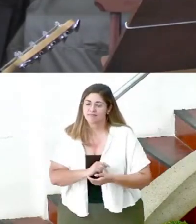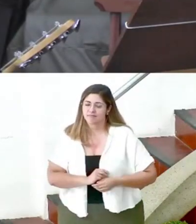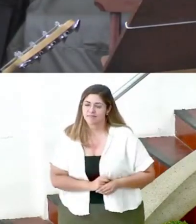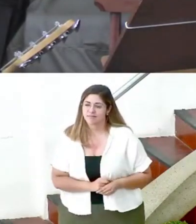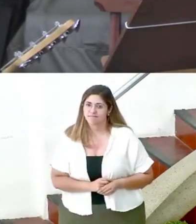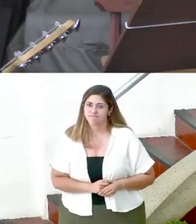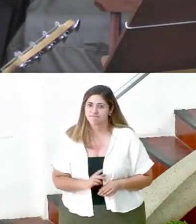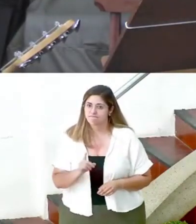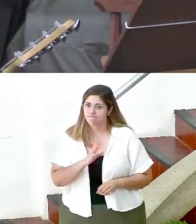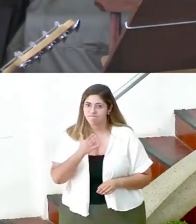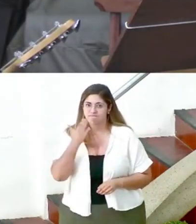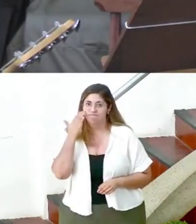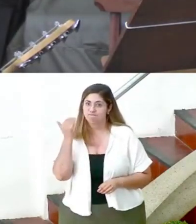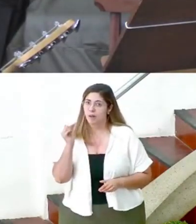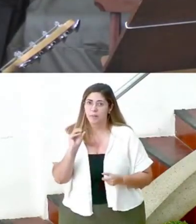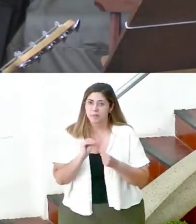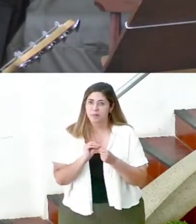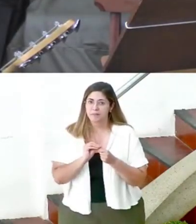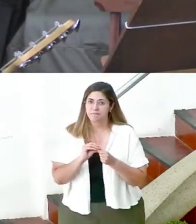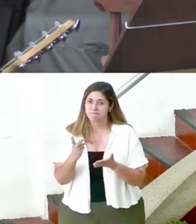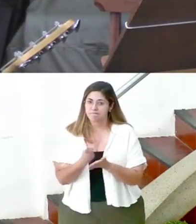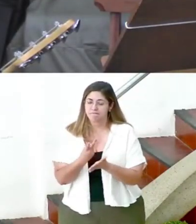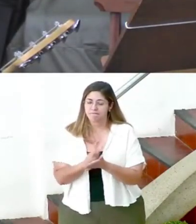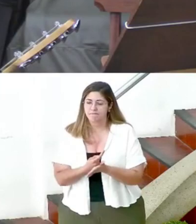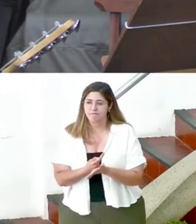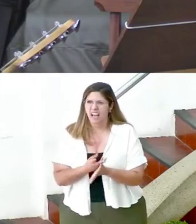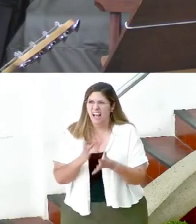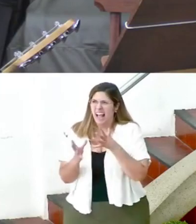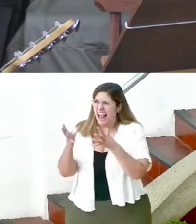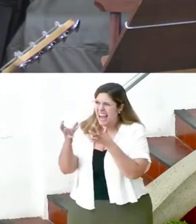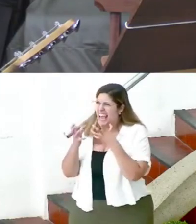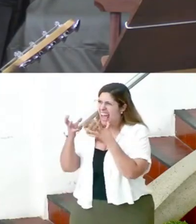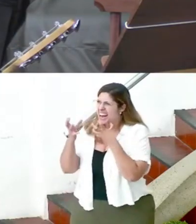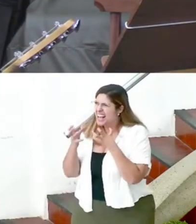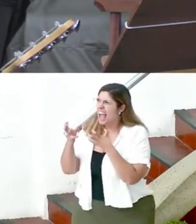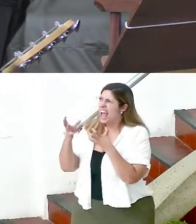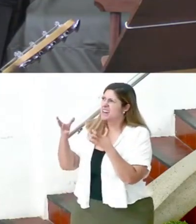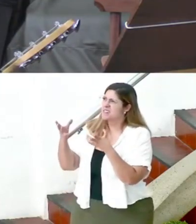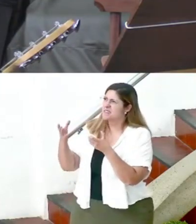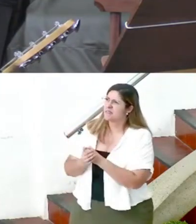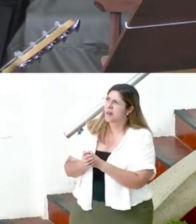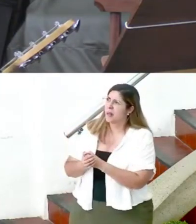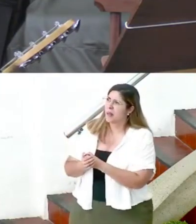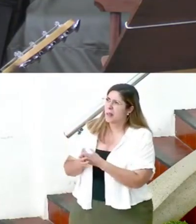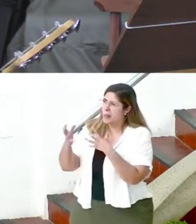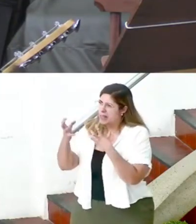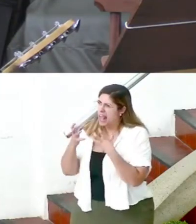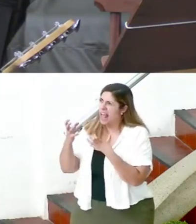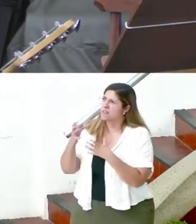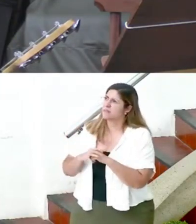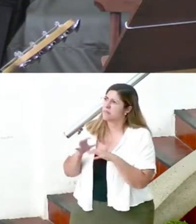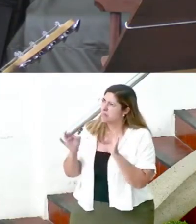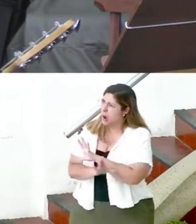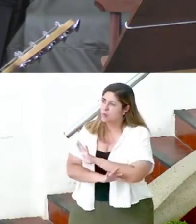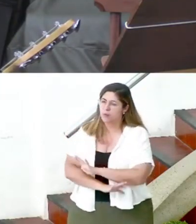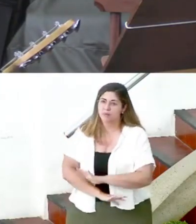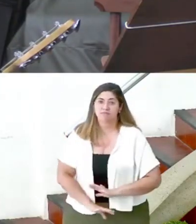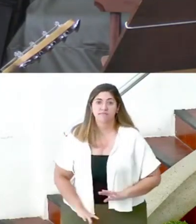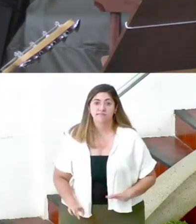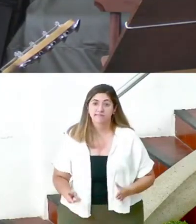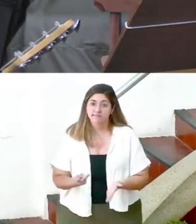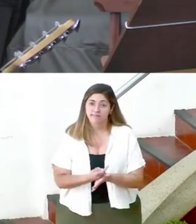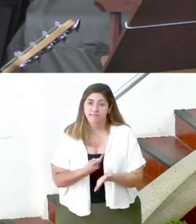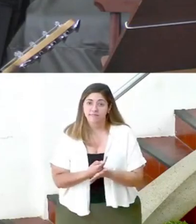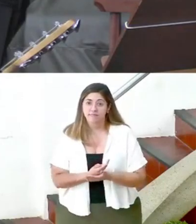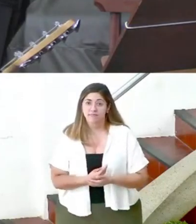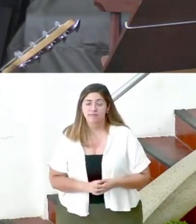Mal sabe o que faz. Tem gente que exige de Deus, e a gente fica pensando: quem ensinou a fazer essa oração? Tem gente que se perde